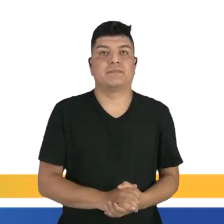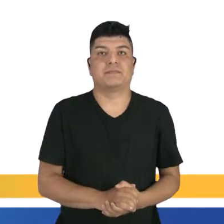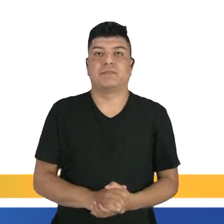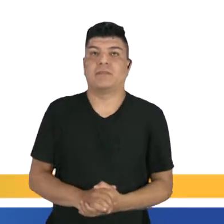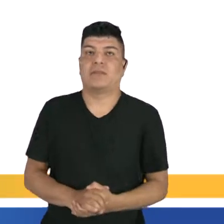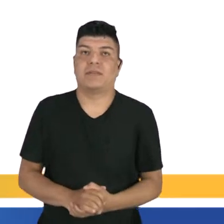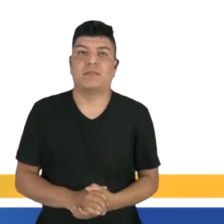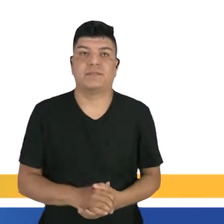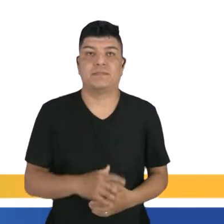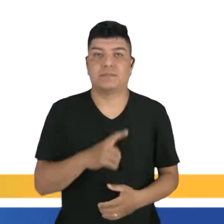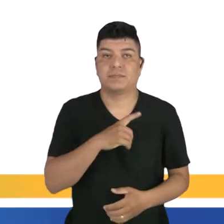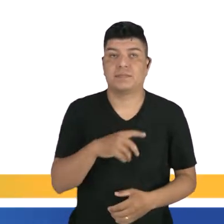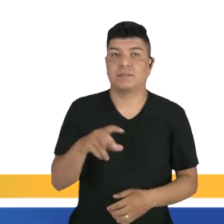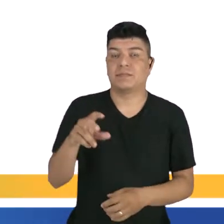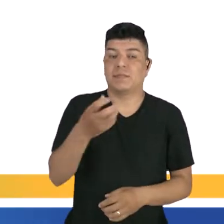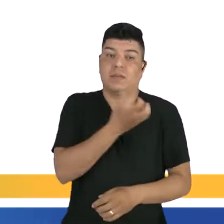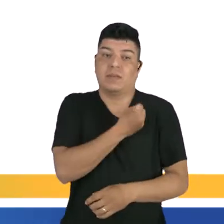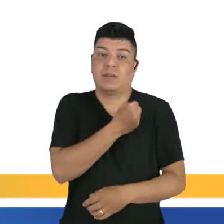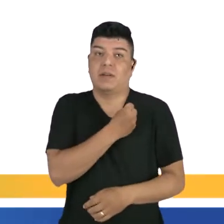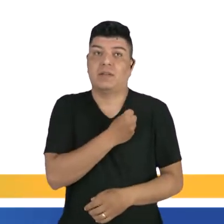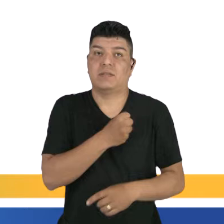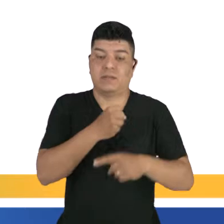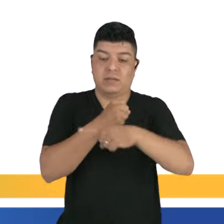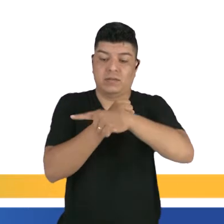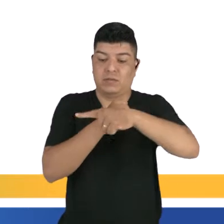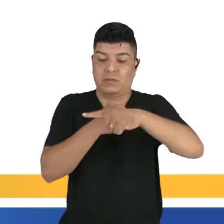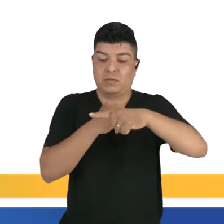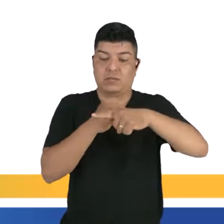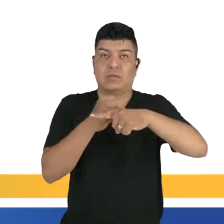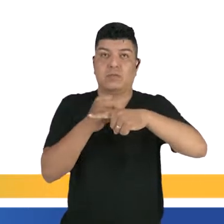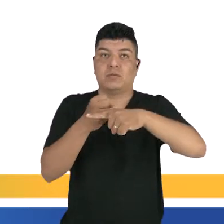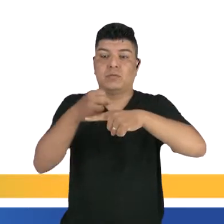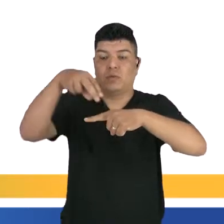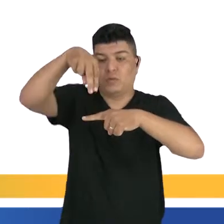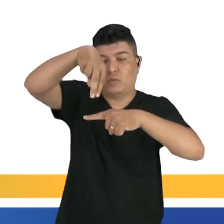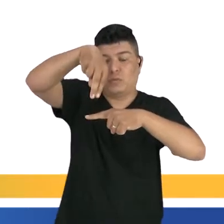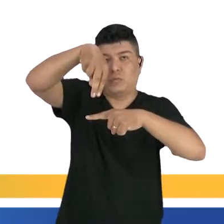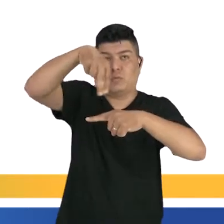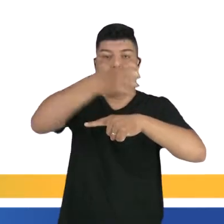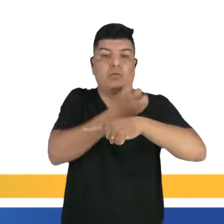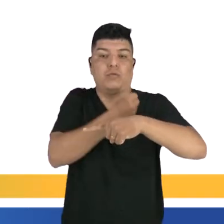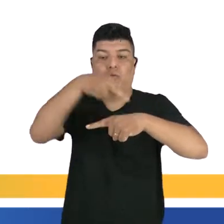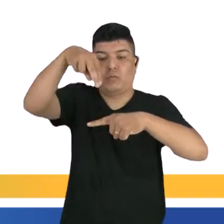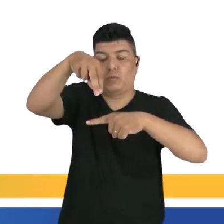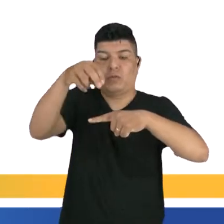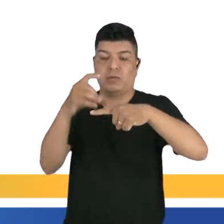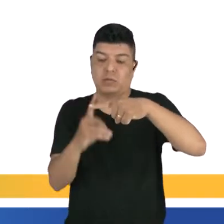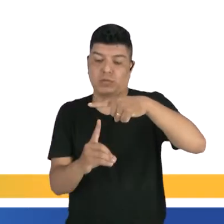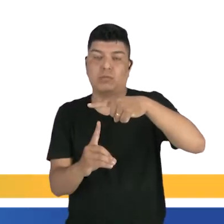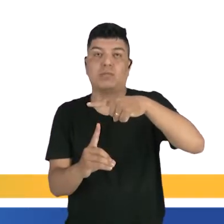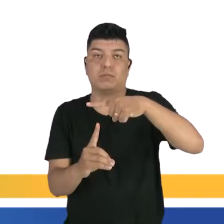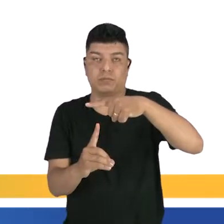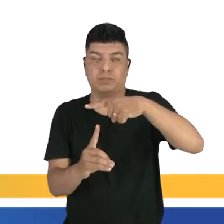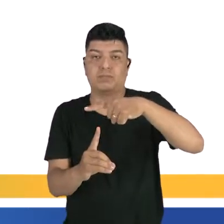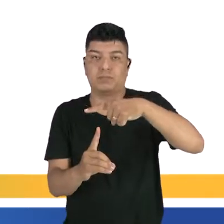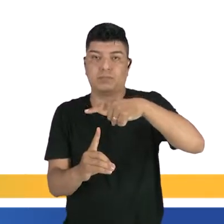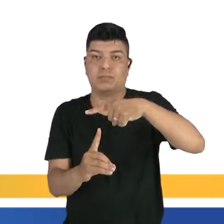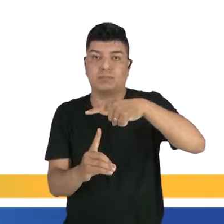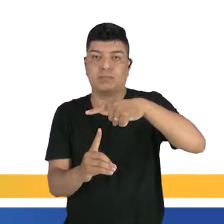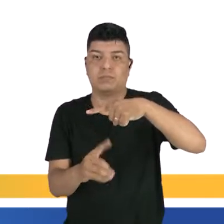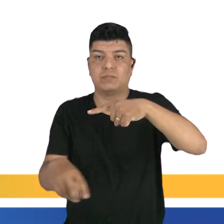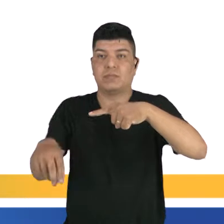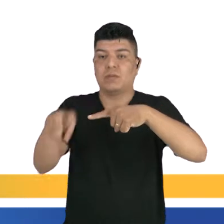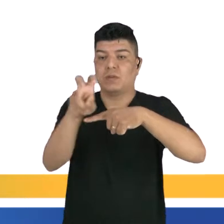que esse número que fica acima do traço, o traço separa o numerador do denominador, Então,